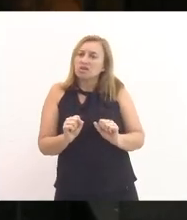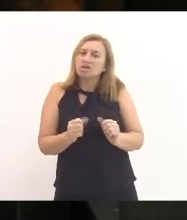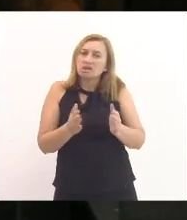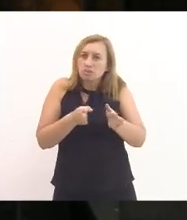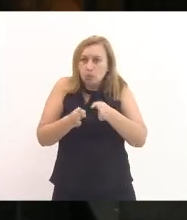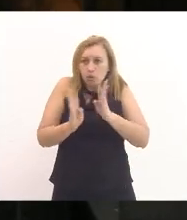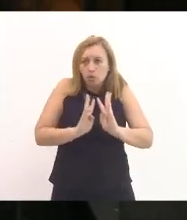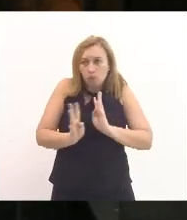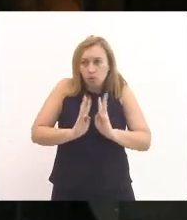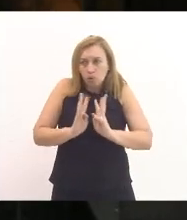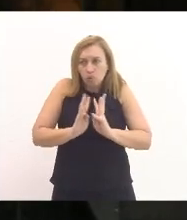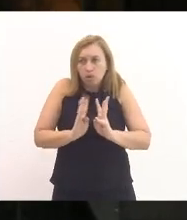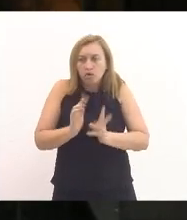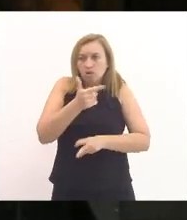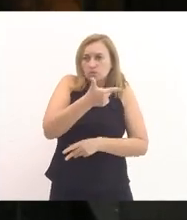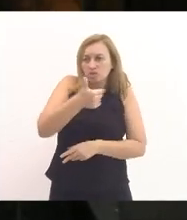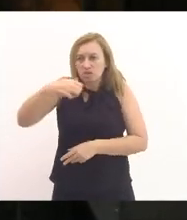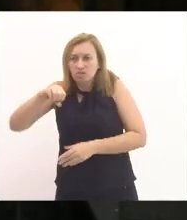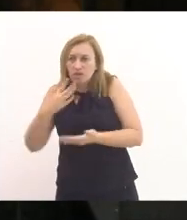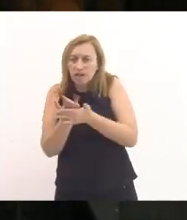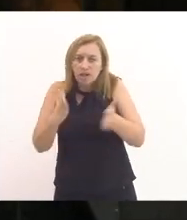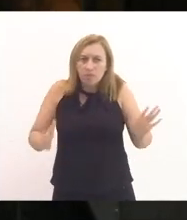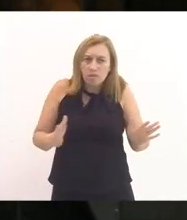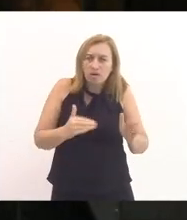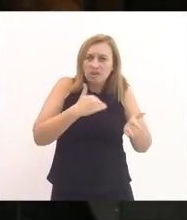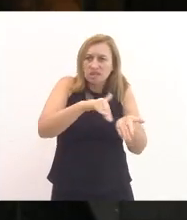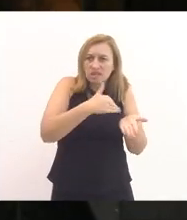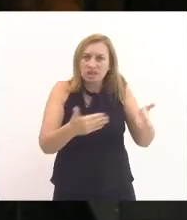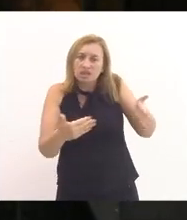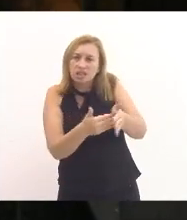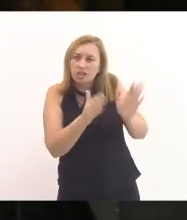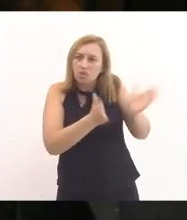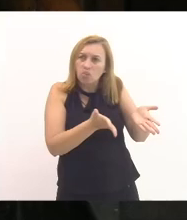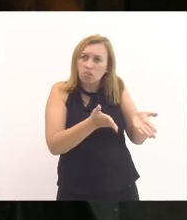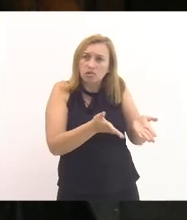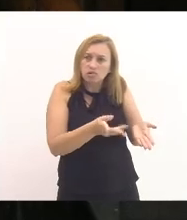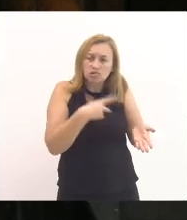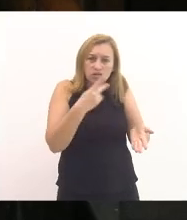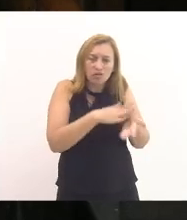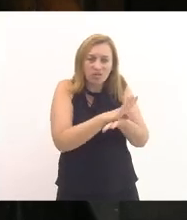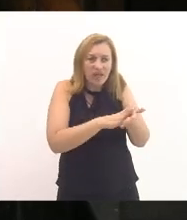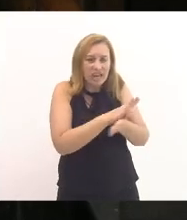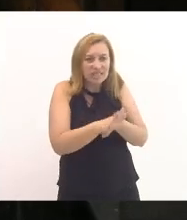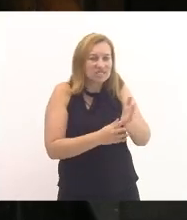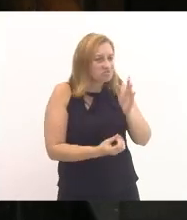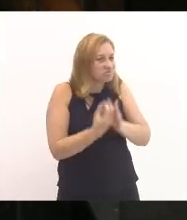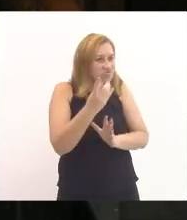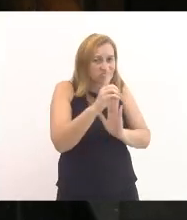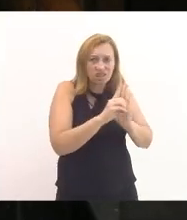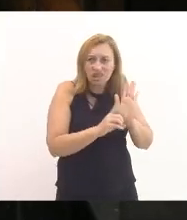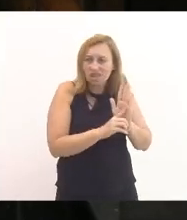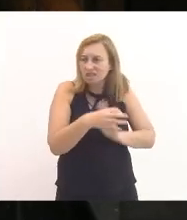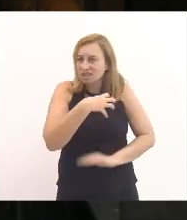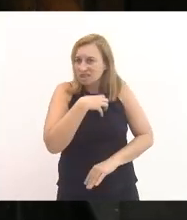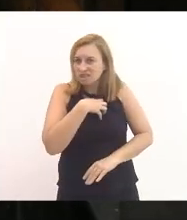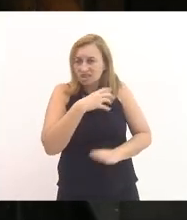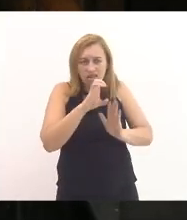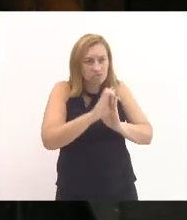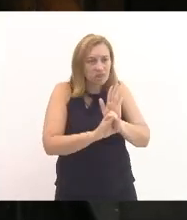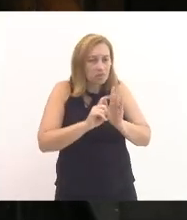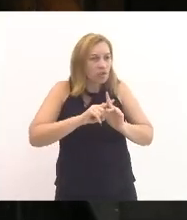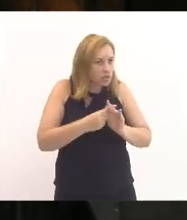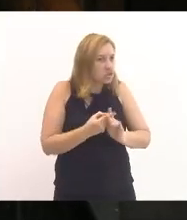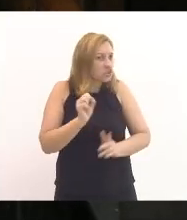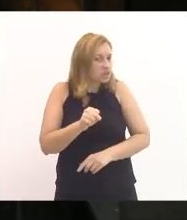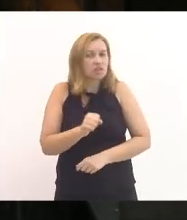quarentena em 2019 acabaram e a secretaria até hoje não Editora um tipo de decreto nesse sentido tem emendas para corrigir